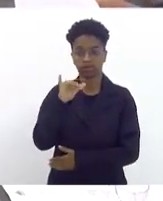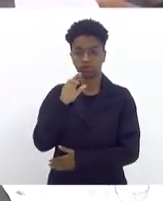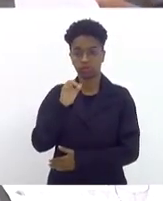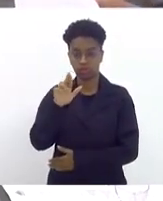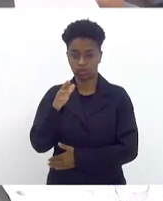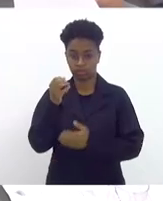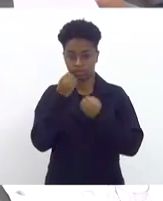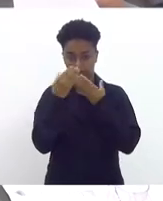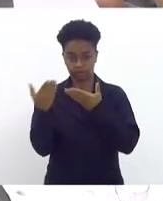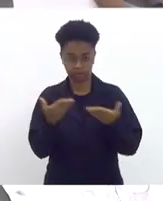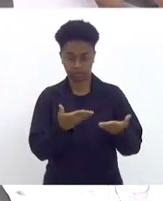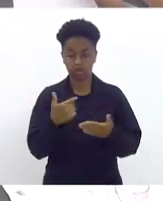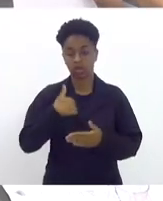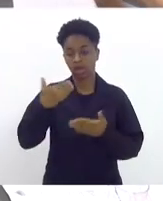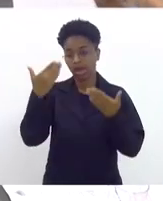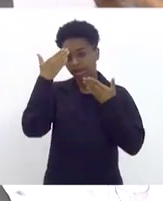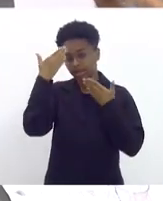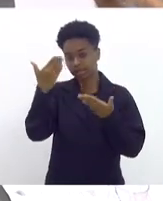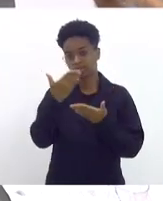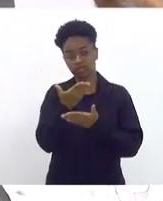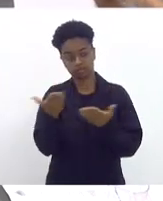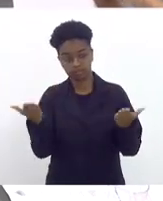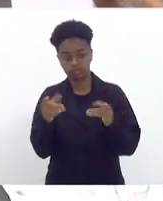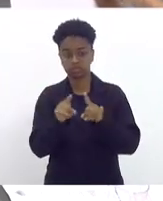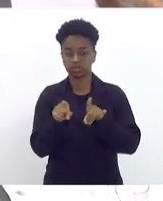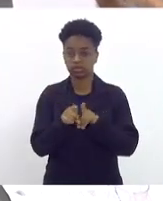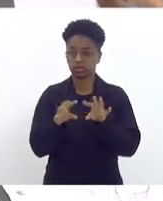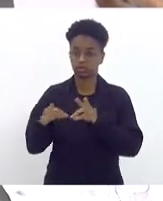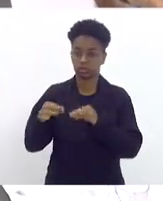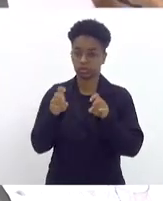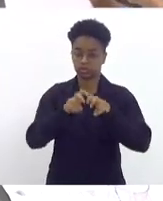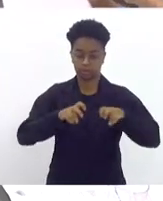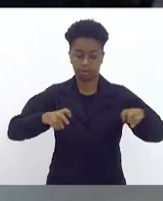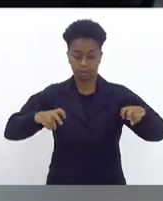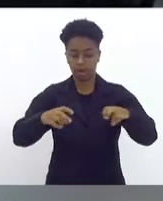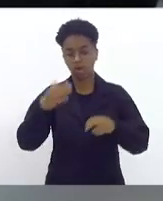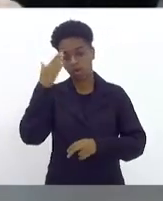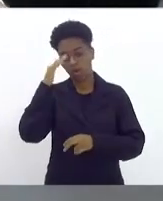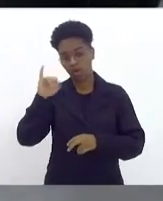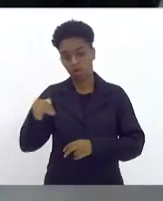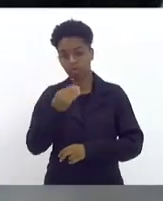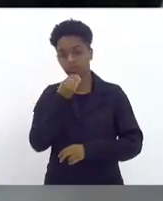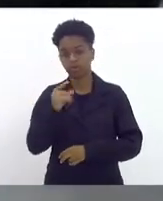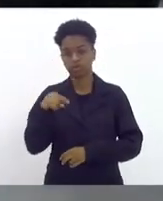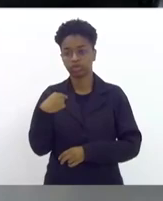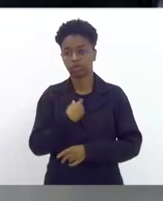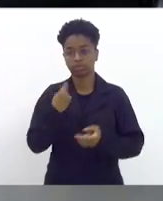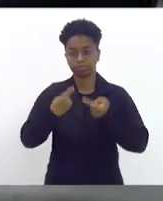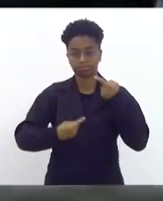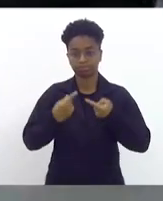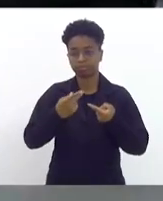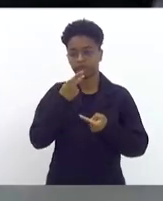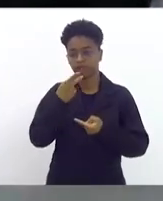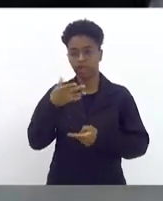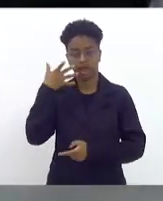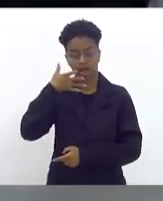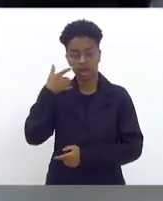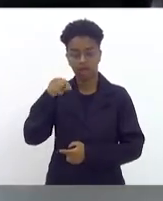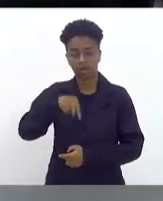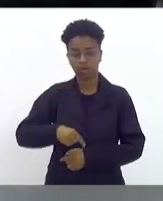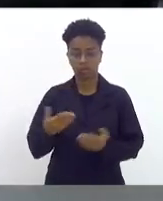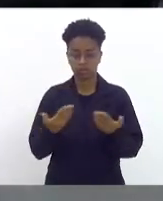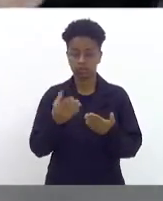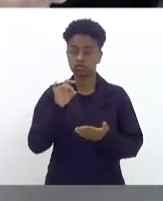agradecer ao vossa excelência a todos os membros da comissão de Justiça oportunidade da gente se pronunciar aqui nessa reunião de hoje é